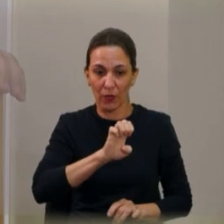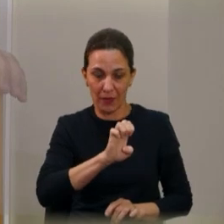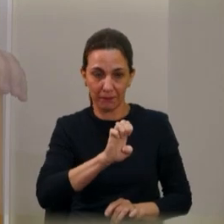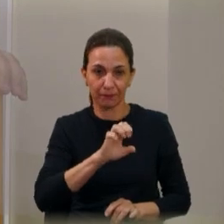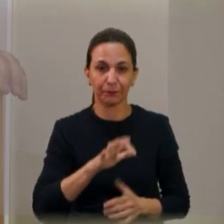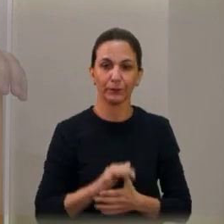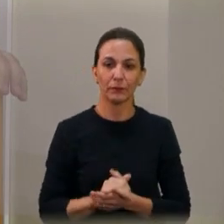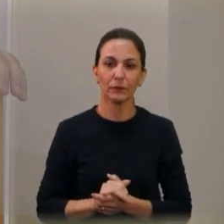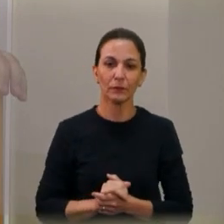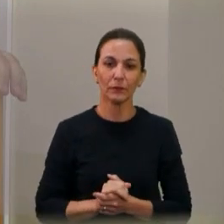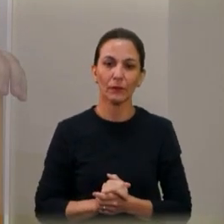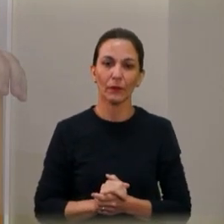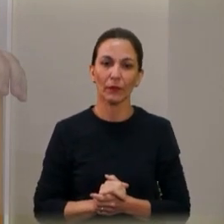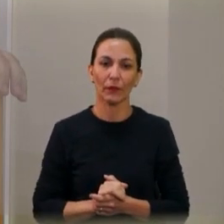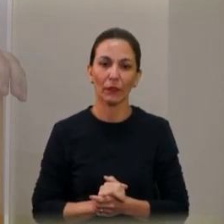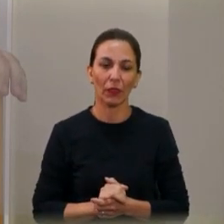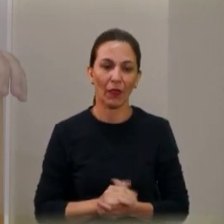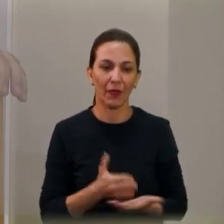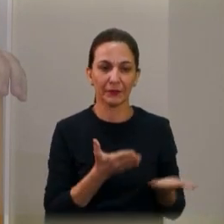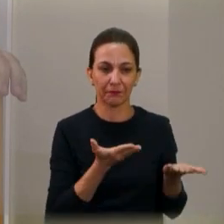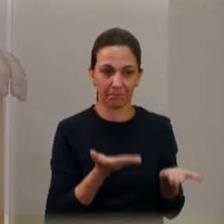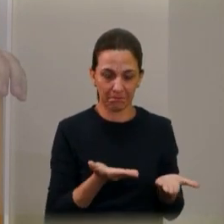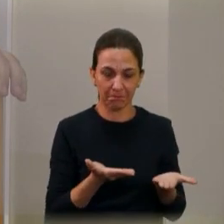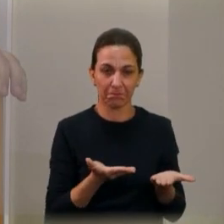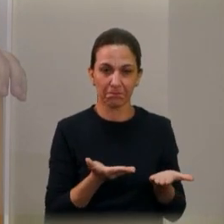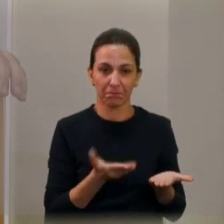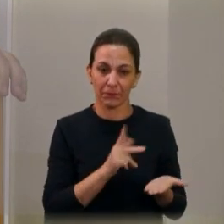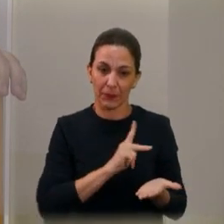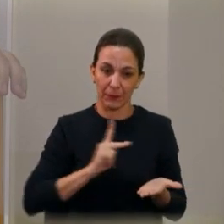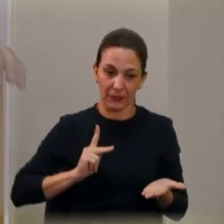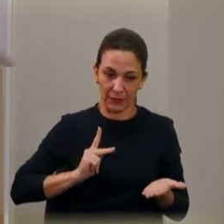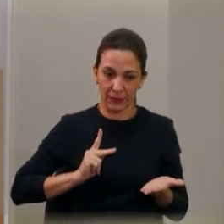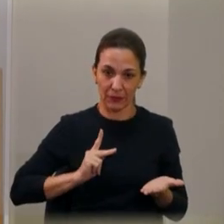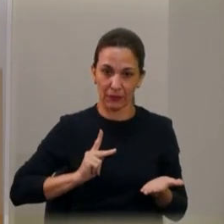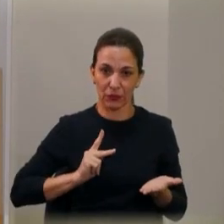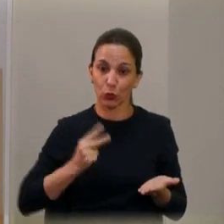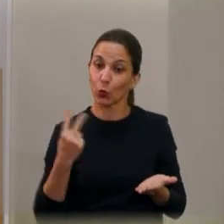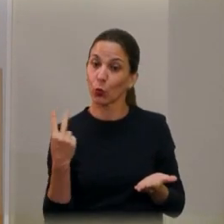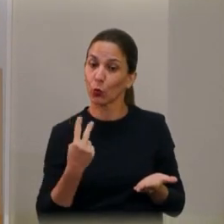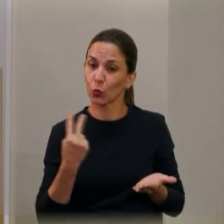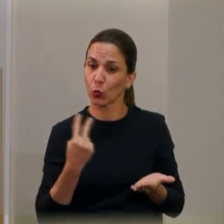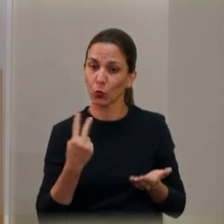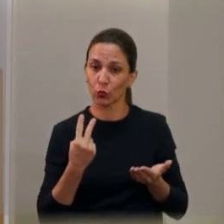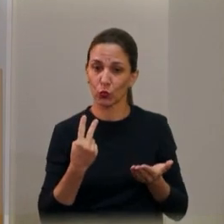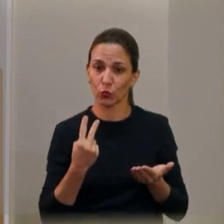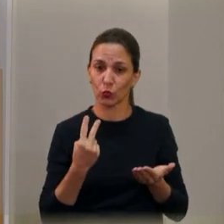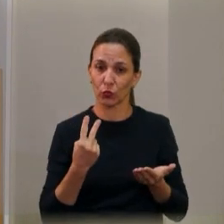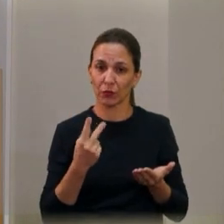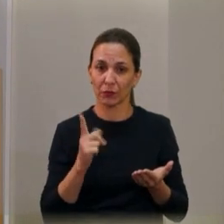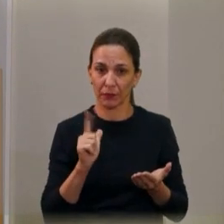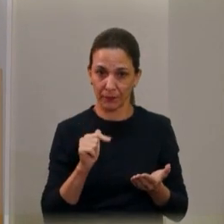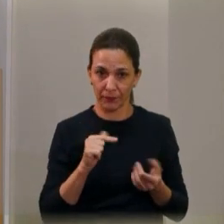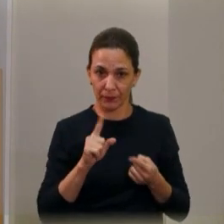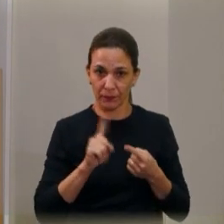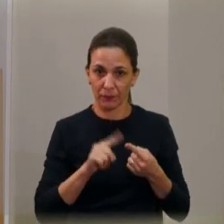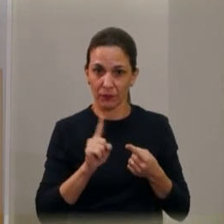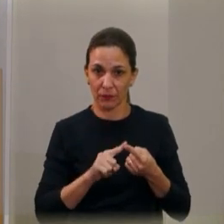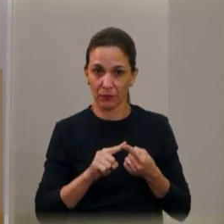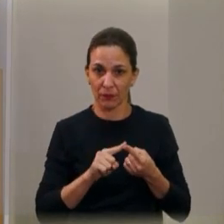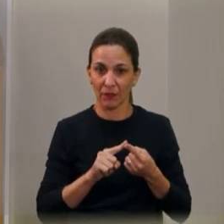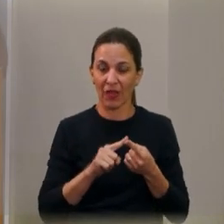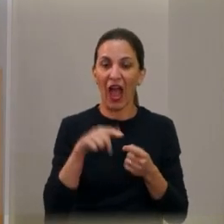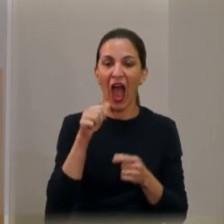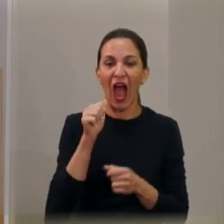Estudantes e Presidente queria trazer duas questões aqui a primeira é para todos os agentes